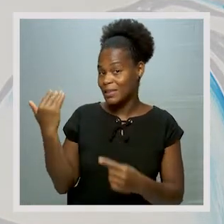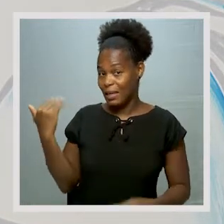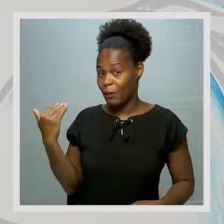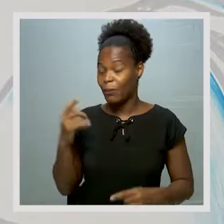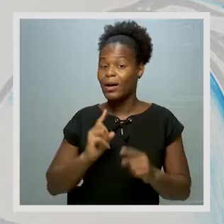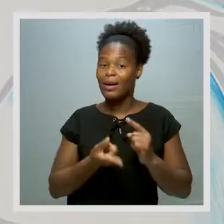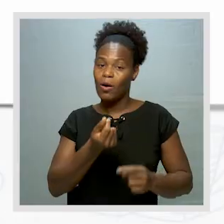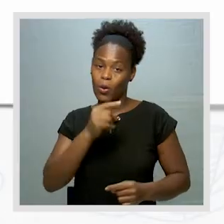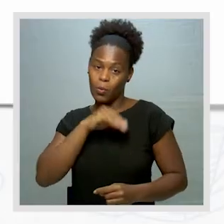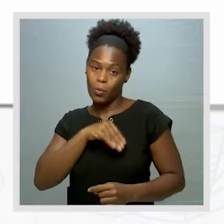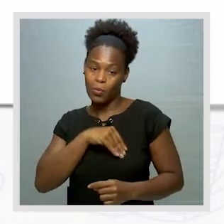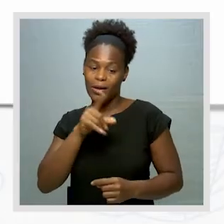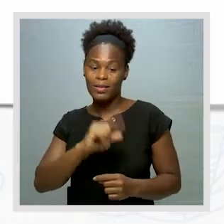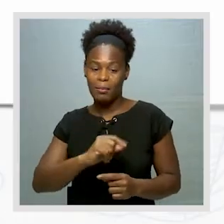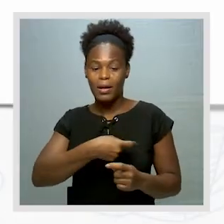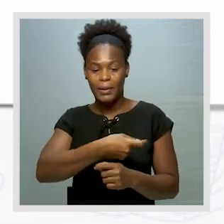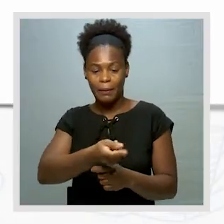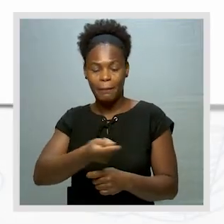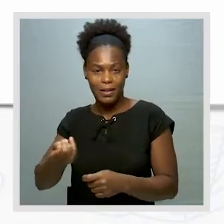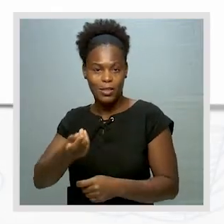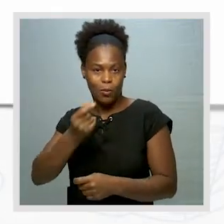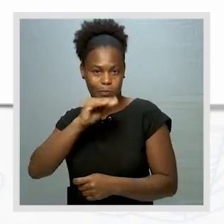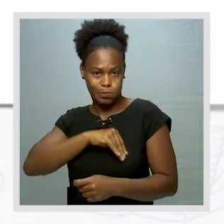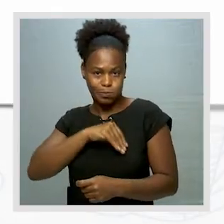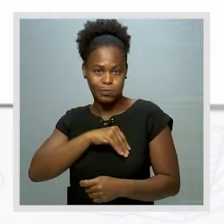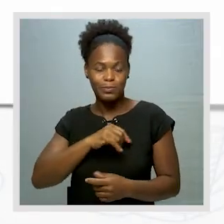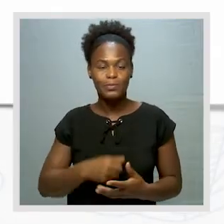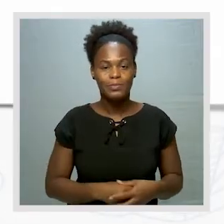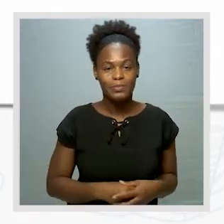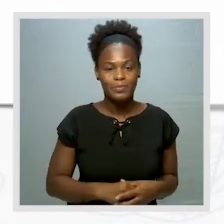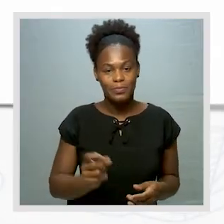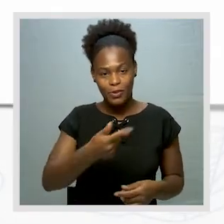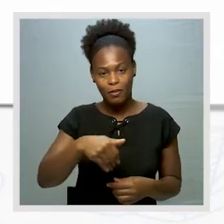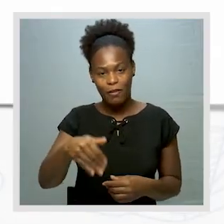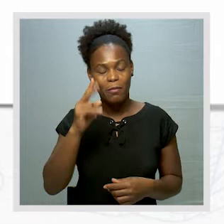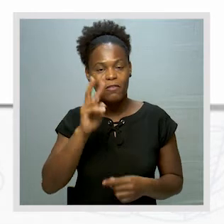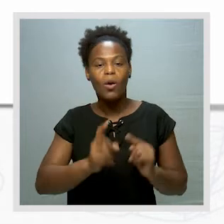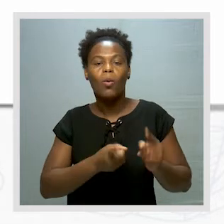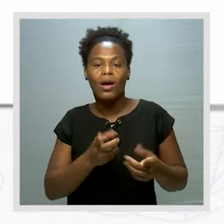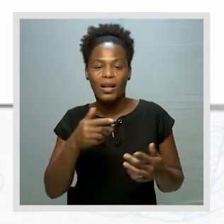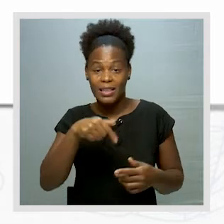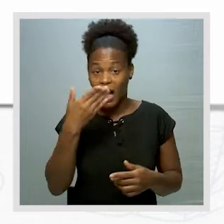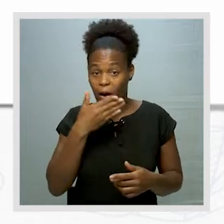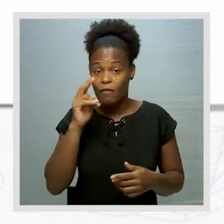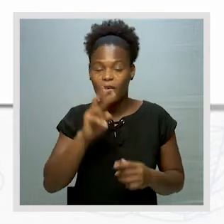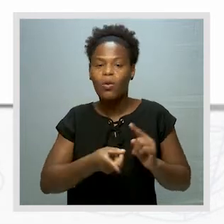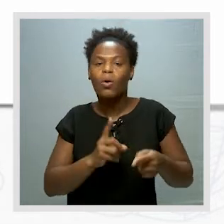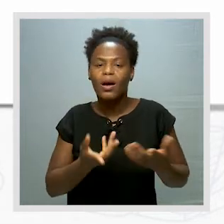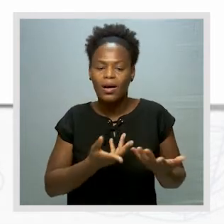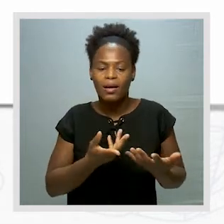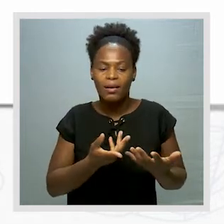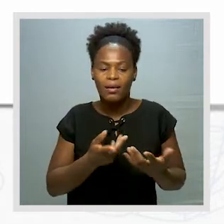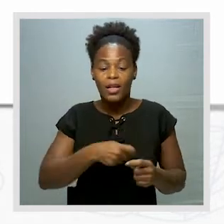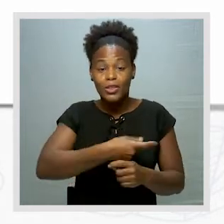passado, que é rendimentos e repartição dos rendimentos. Vamos ver o que é nesta aula.